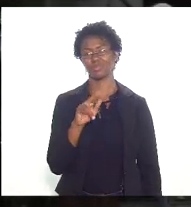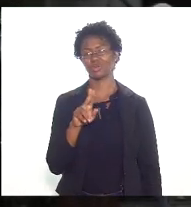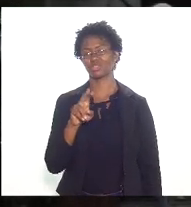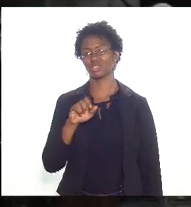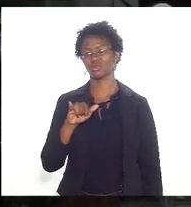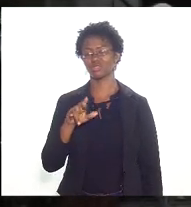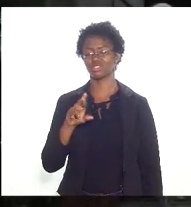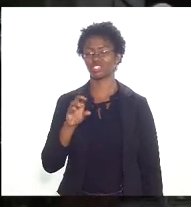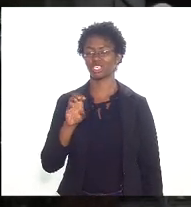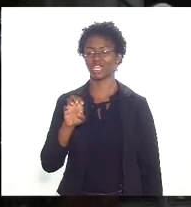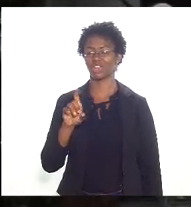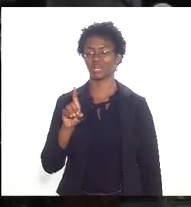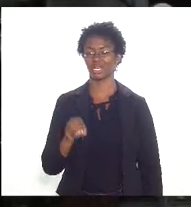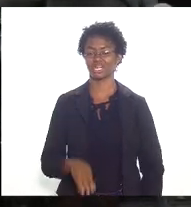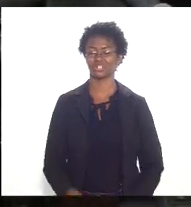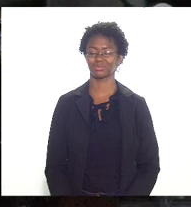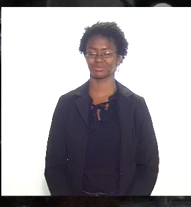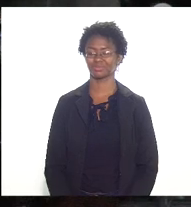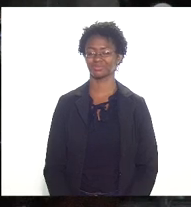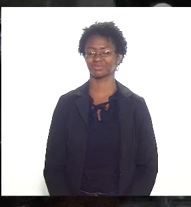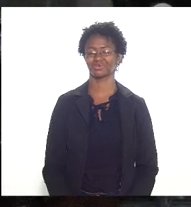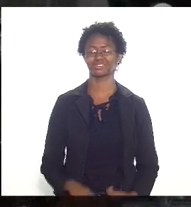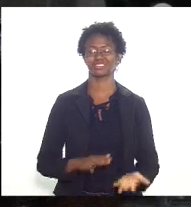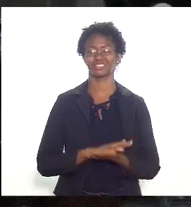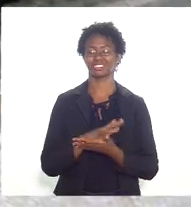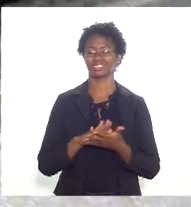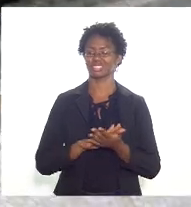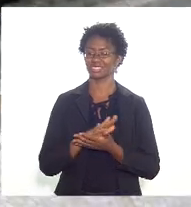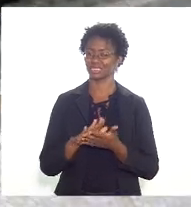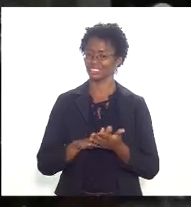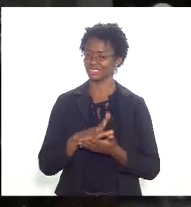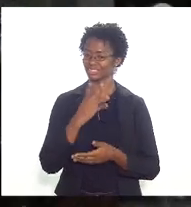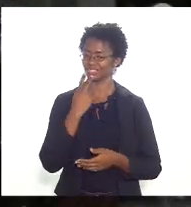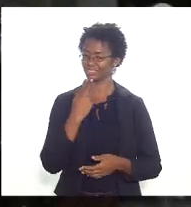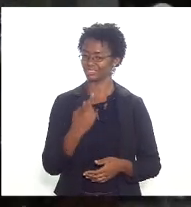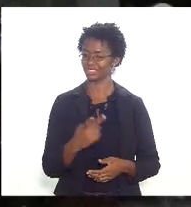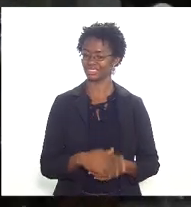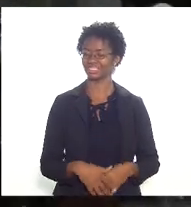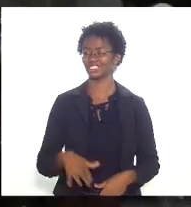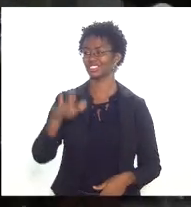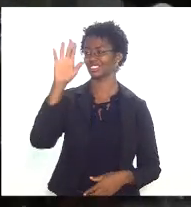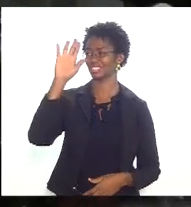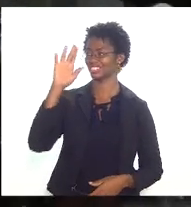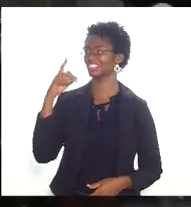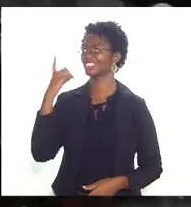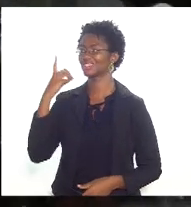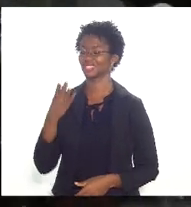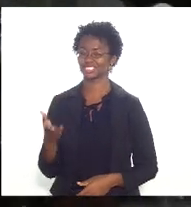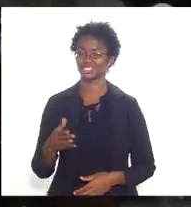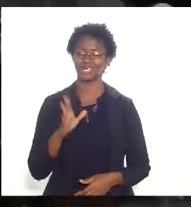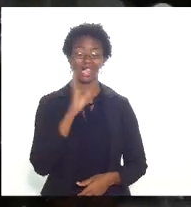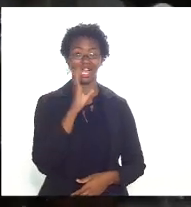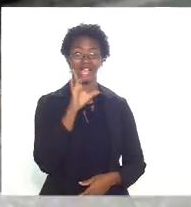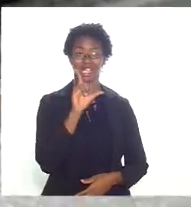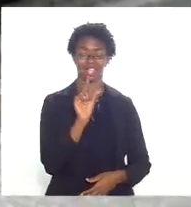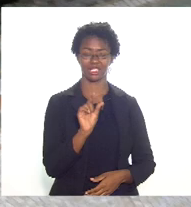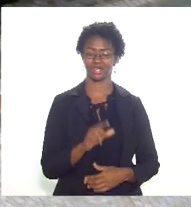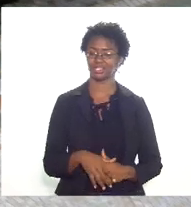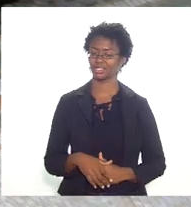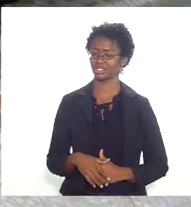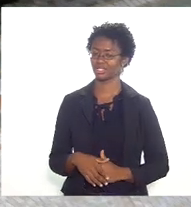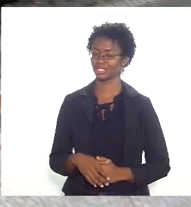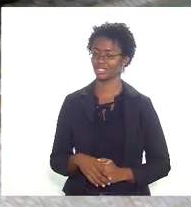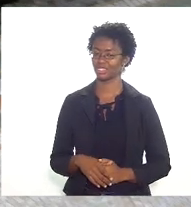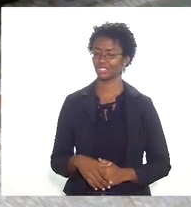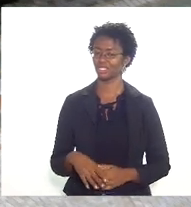presidente e nada mais havendo a tratar o presidente pela Deputado Rodrigo Amorim é coisa rápida Presidente é